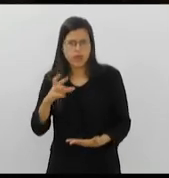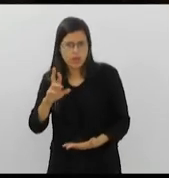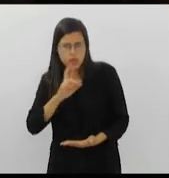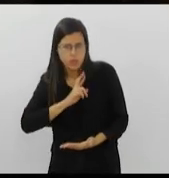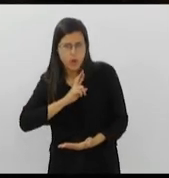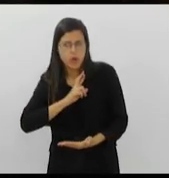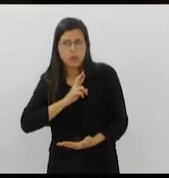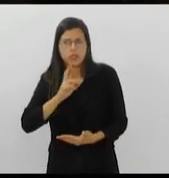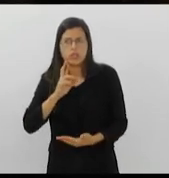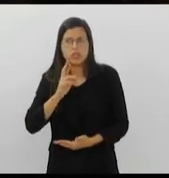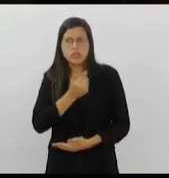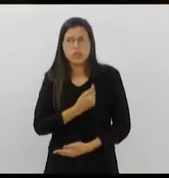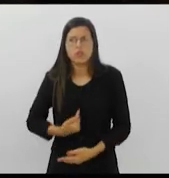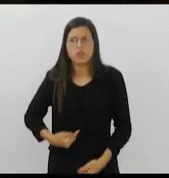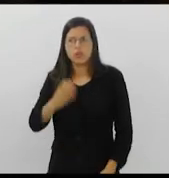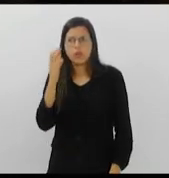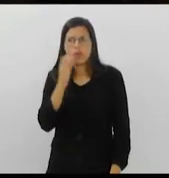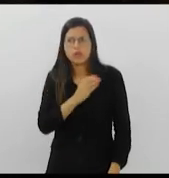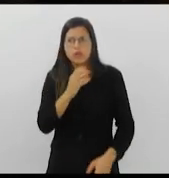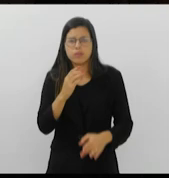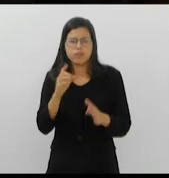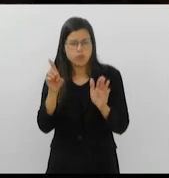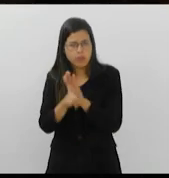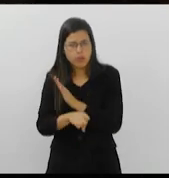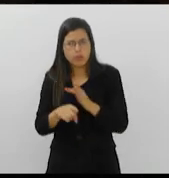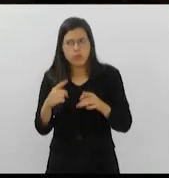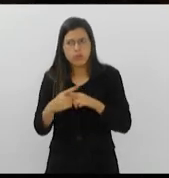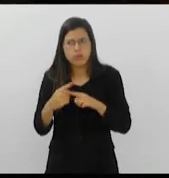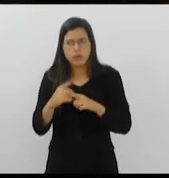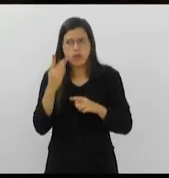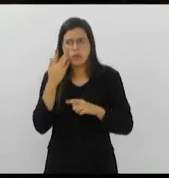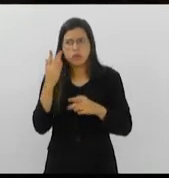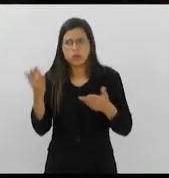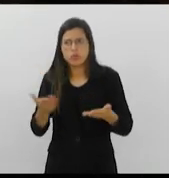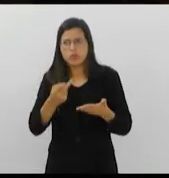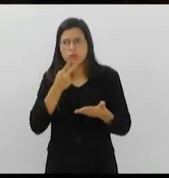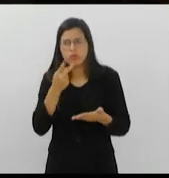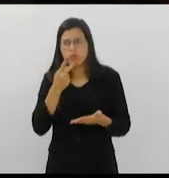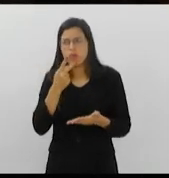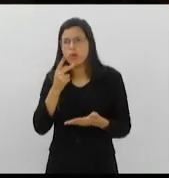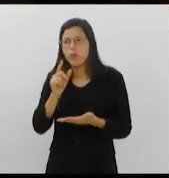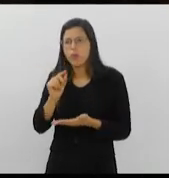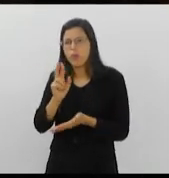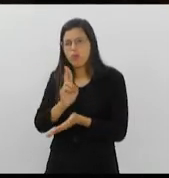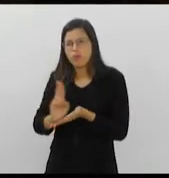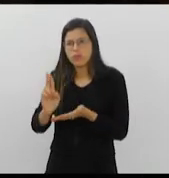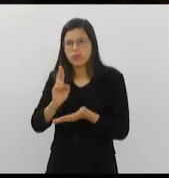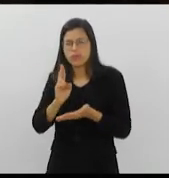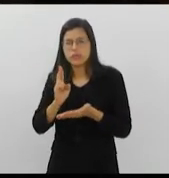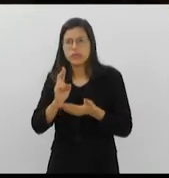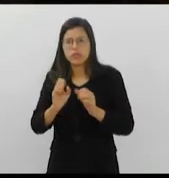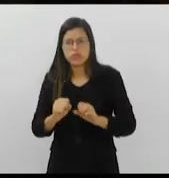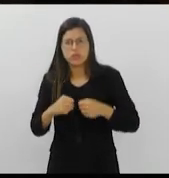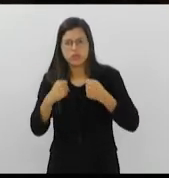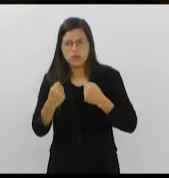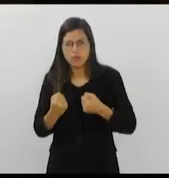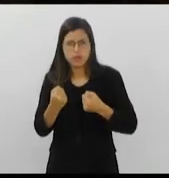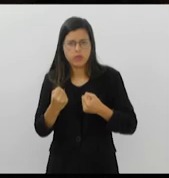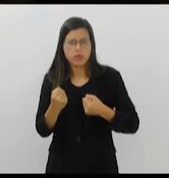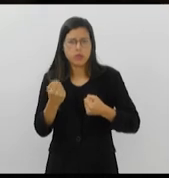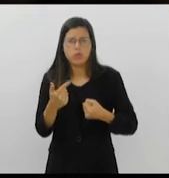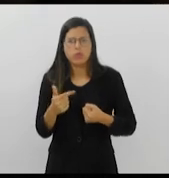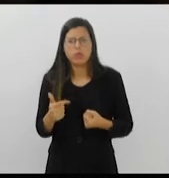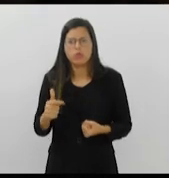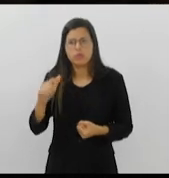aqui diretamente, porque eu acho que hoje, falar do que a universidade está enfrentando, e sem uma solução,